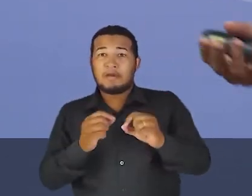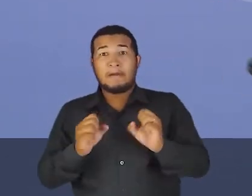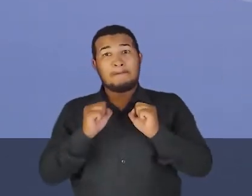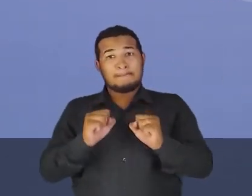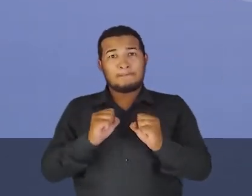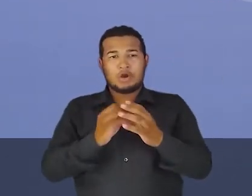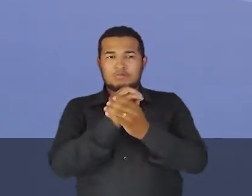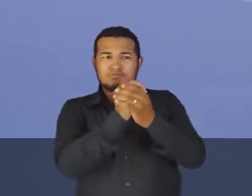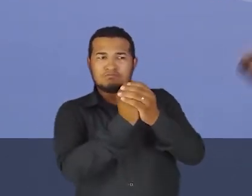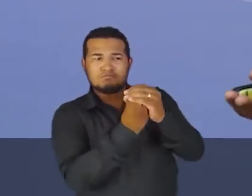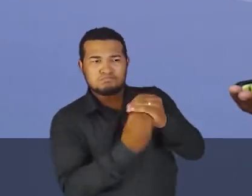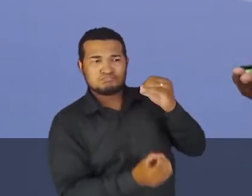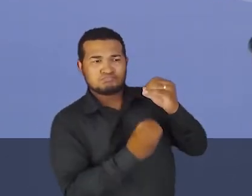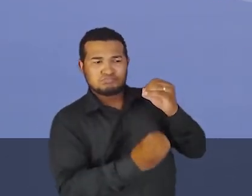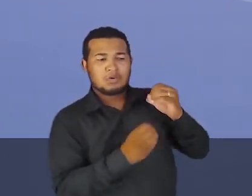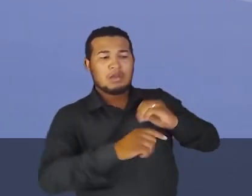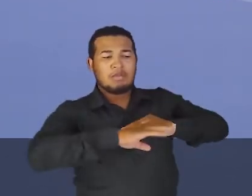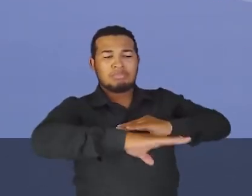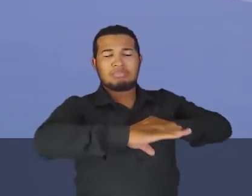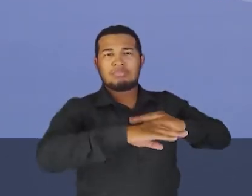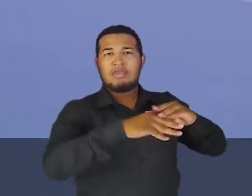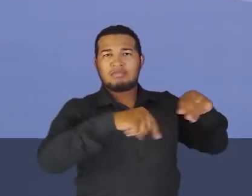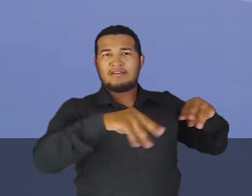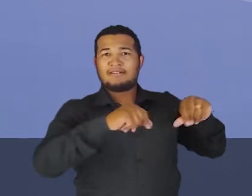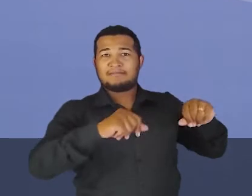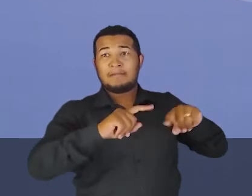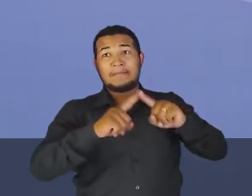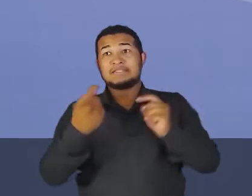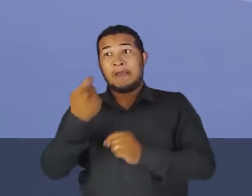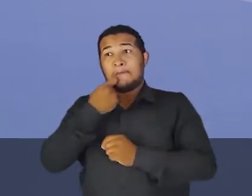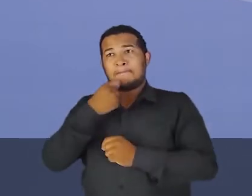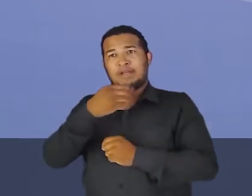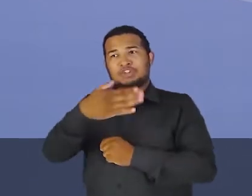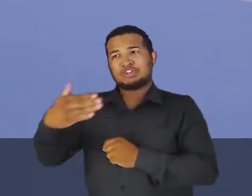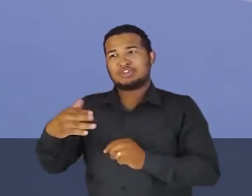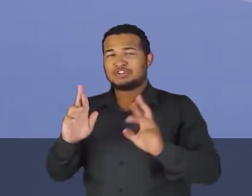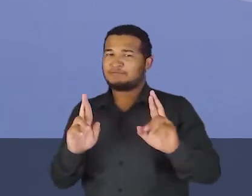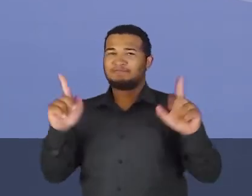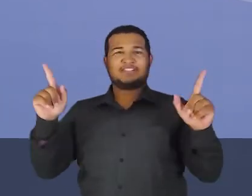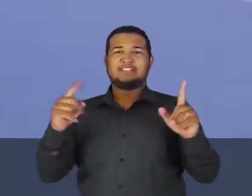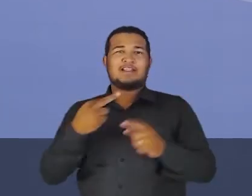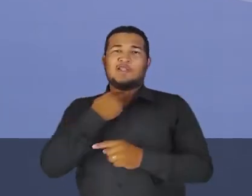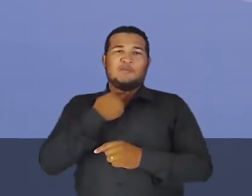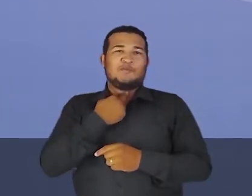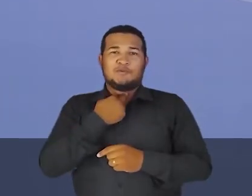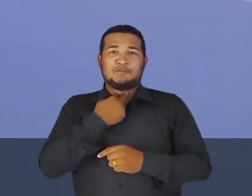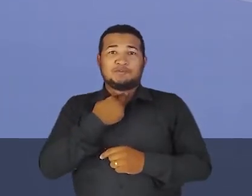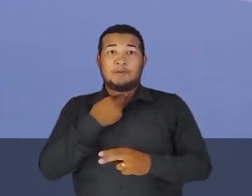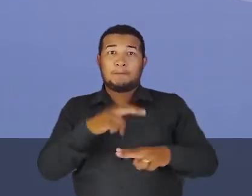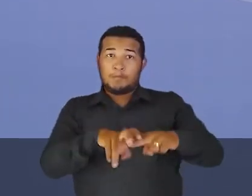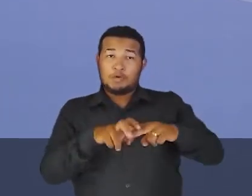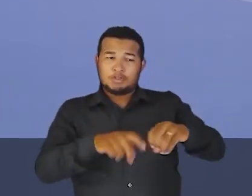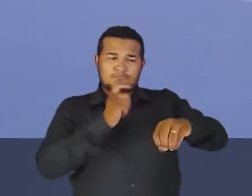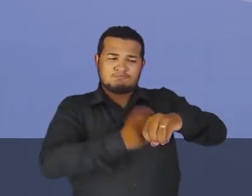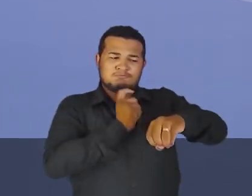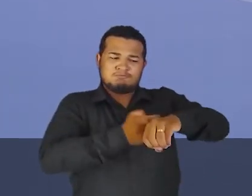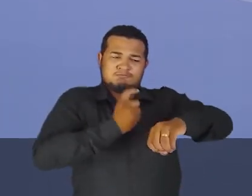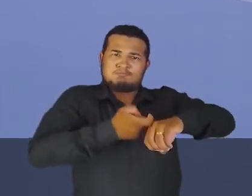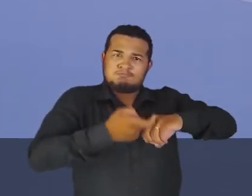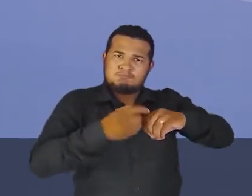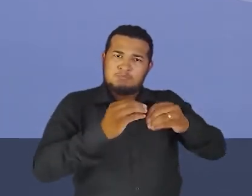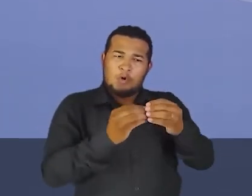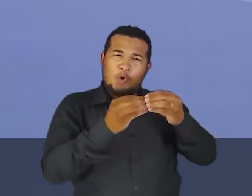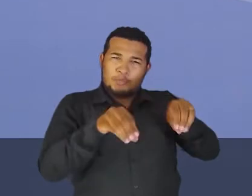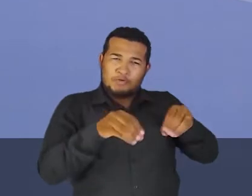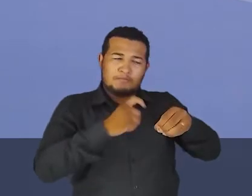seus ovos no ecossistema terrestre, coisas que os anfíbios e os peixes não podiam fazer. Então a casca rígida dos ovos, no caso